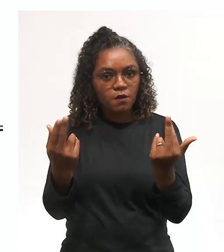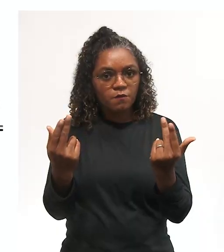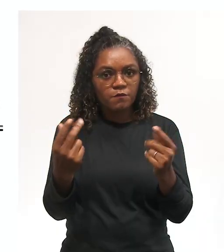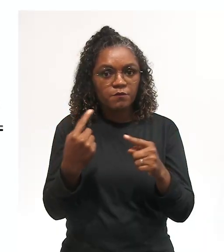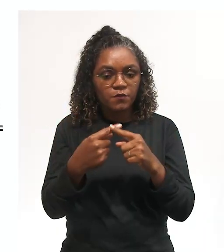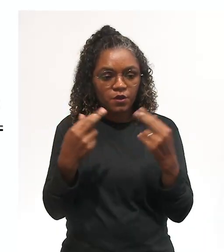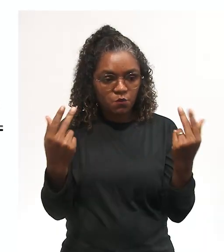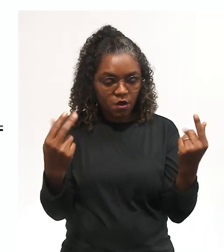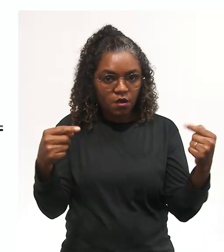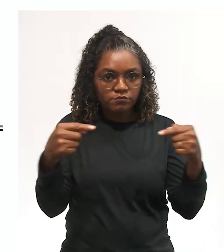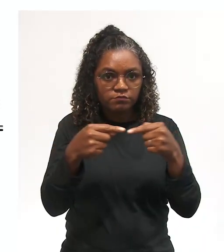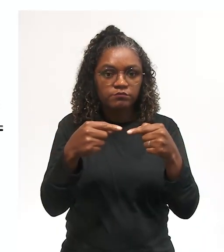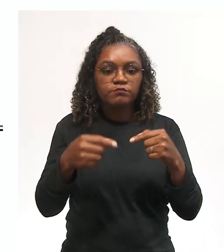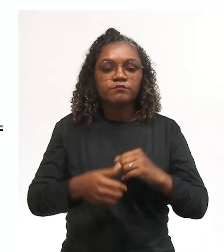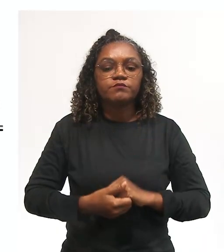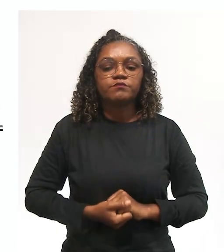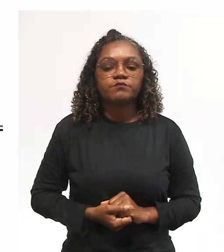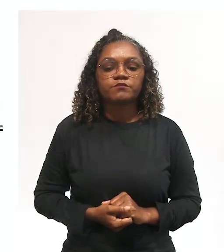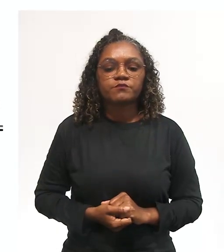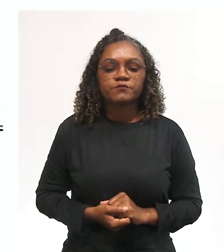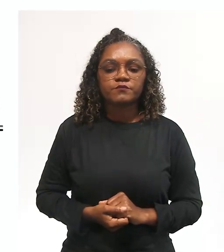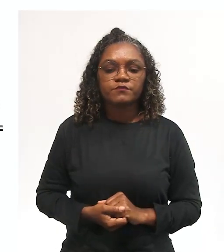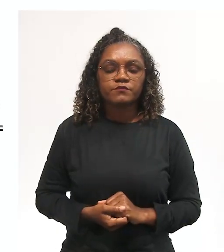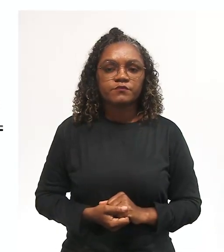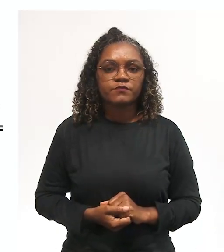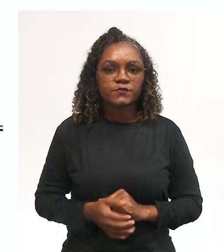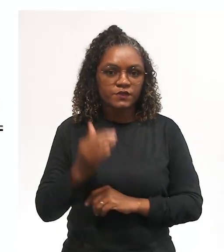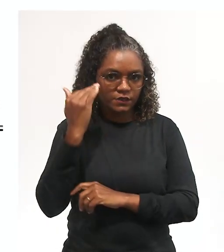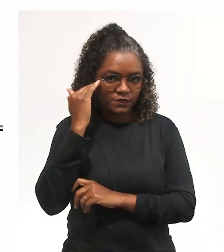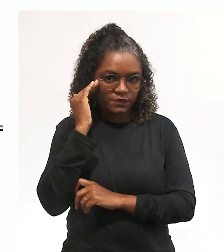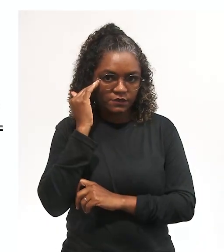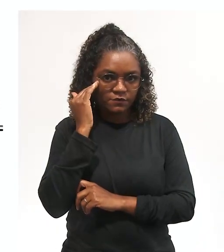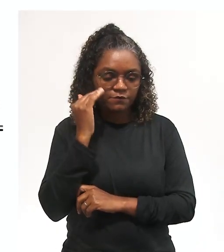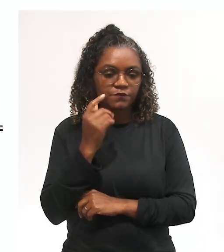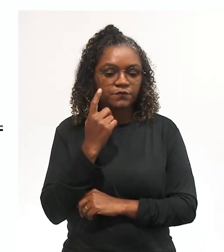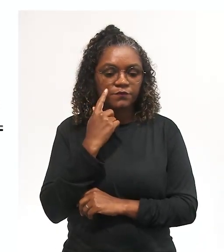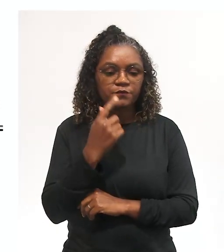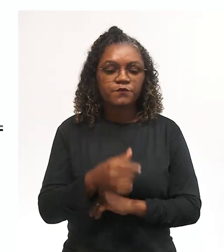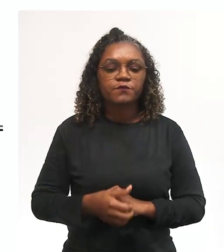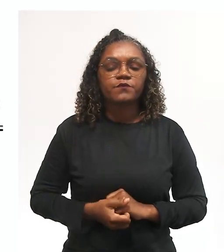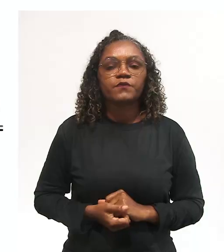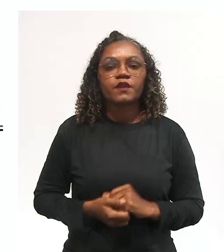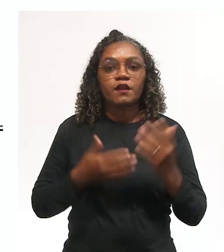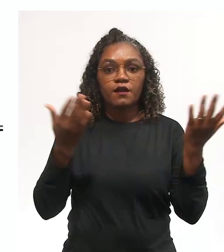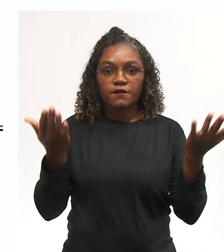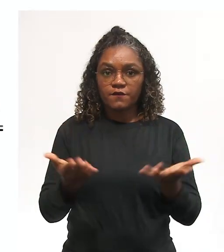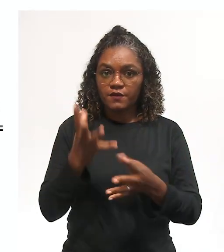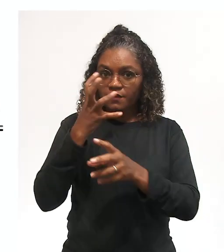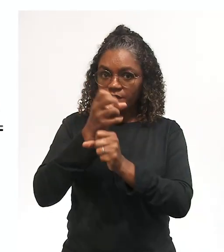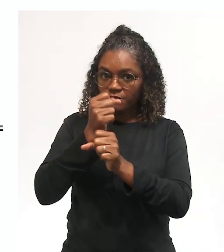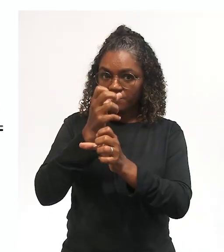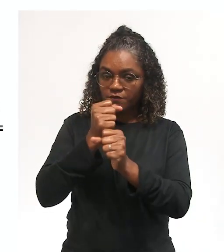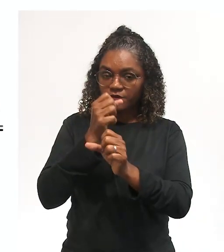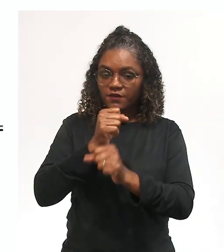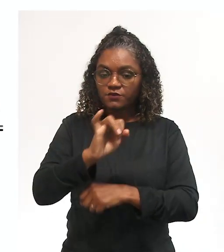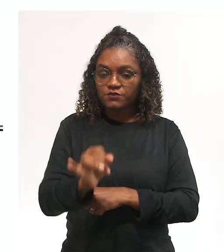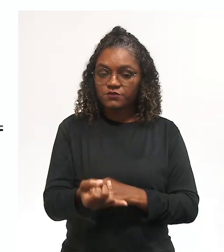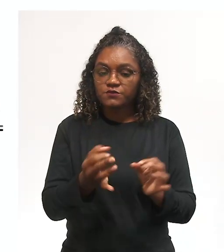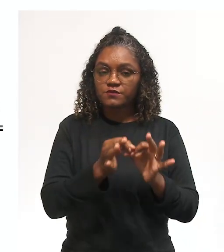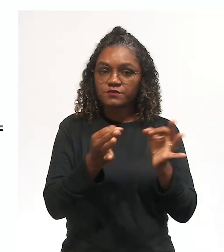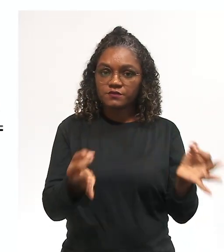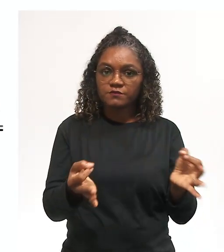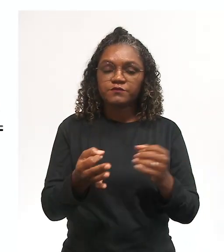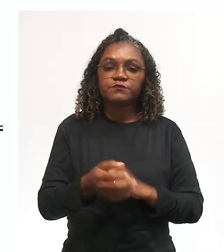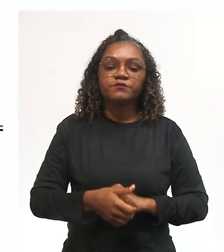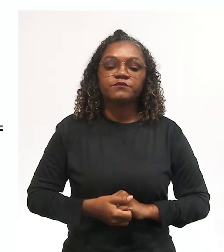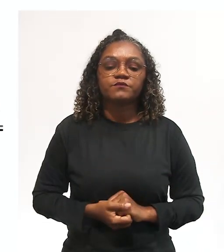tem que estar na mesma unidade de grandeza. Então vamos lá. Para calcular os juros simples temos.